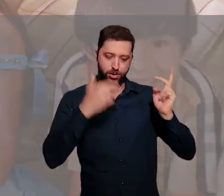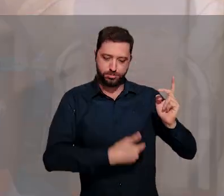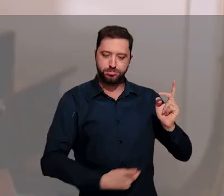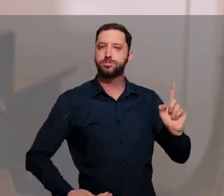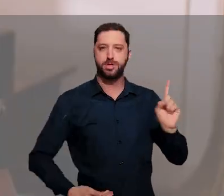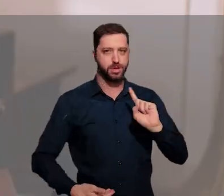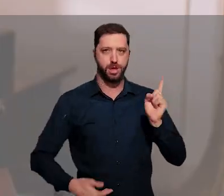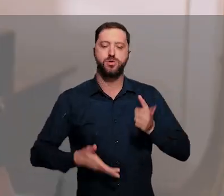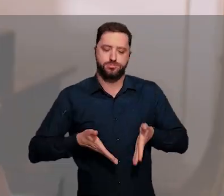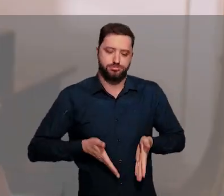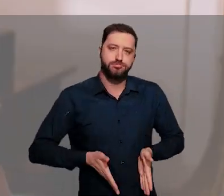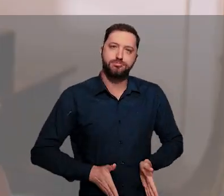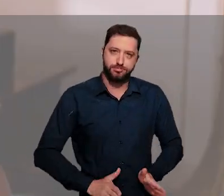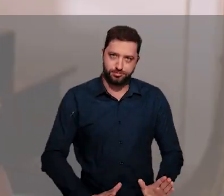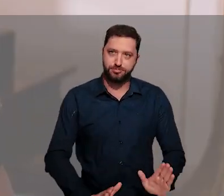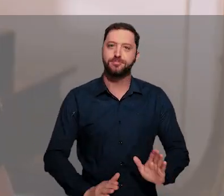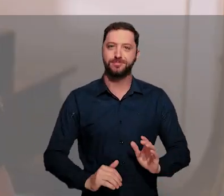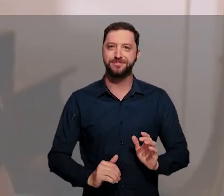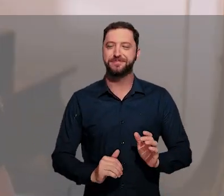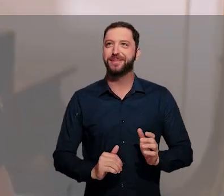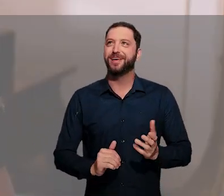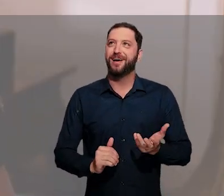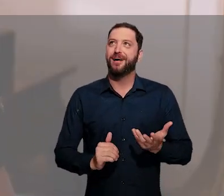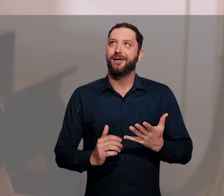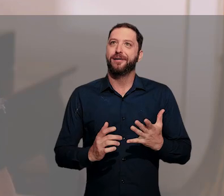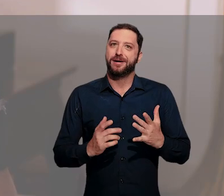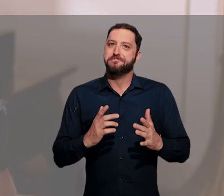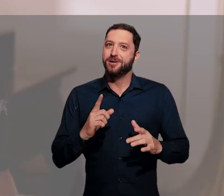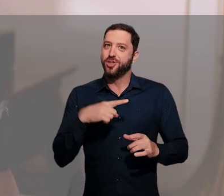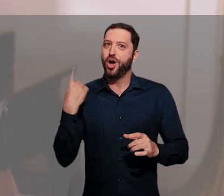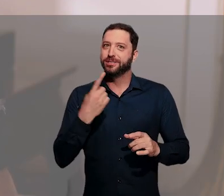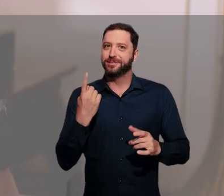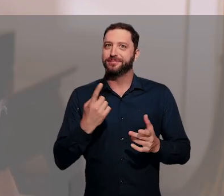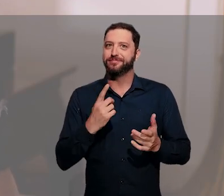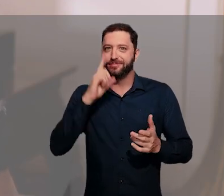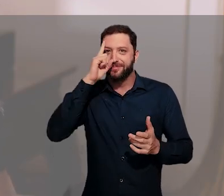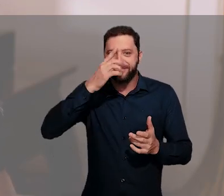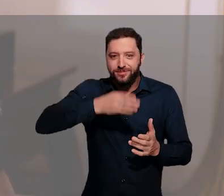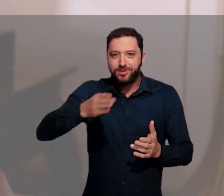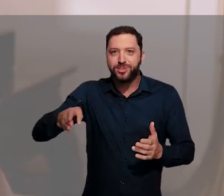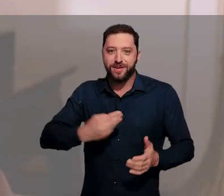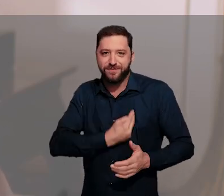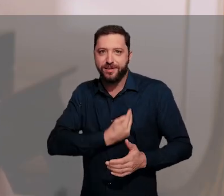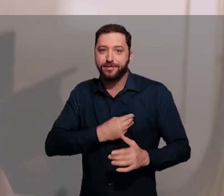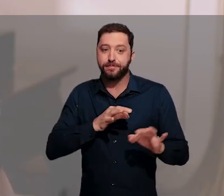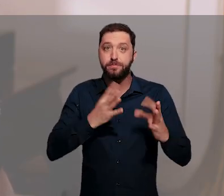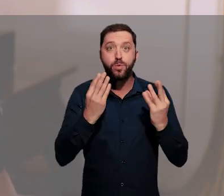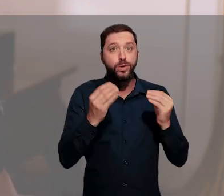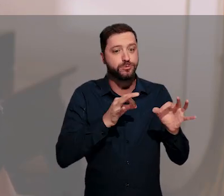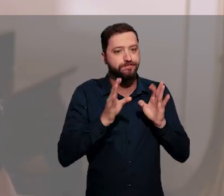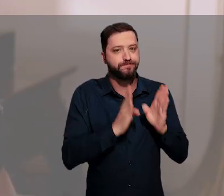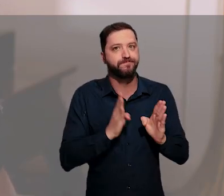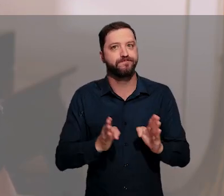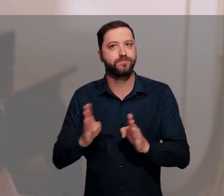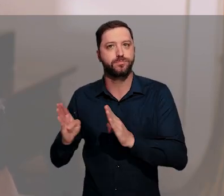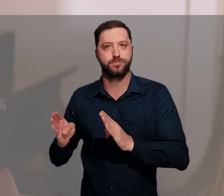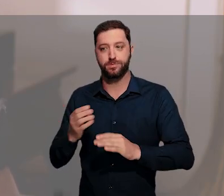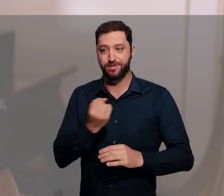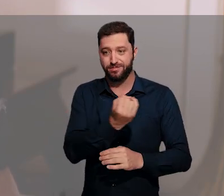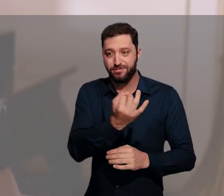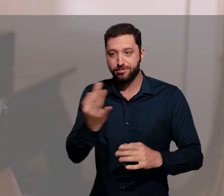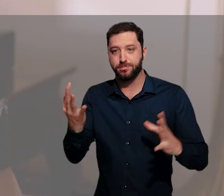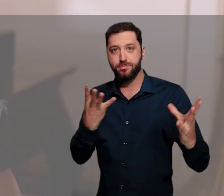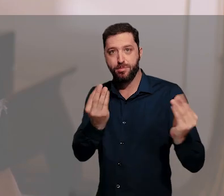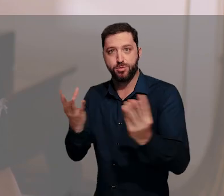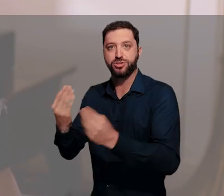deles. A rotina com as 10 crianças é uma rotina muito puxada, também muito regrada, tá? Para você ter uma família com muitos